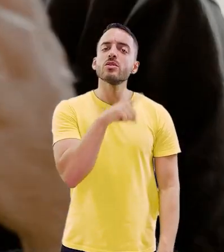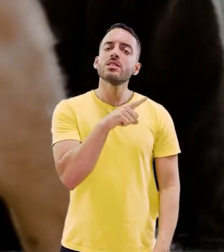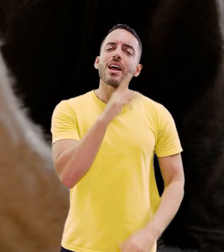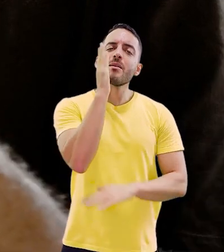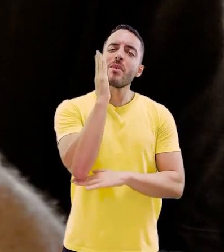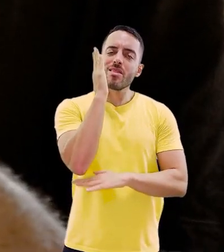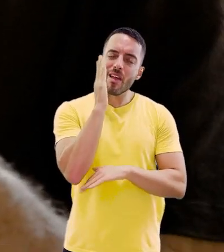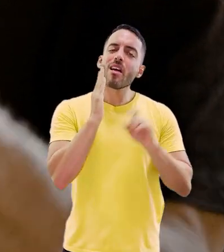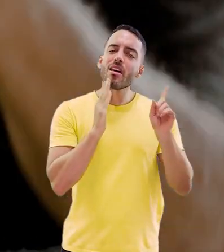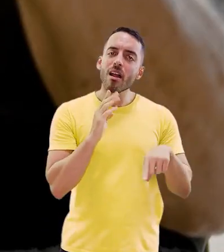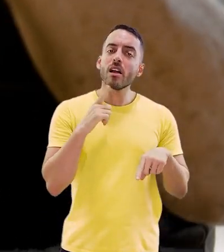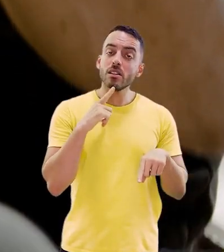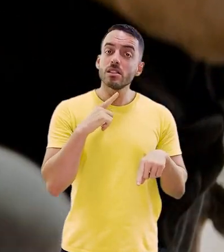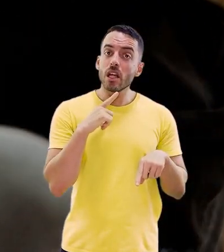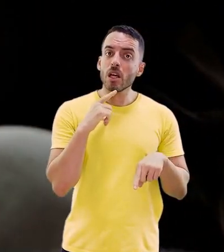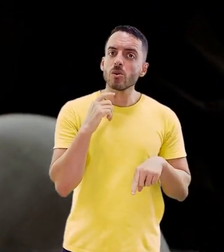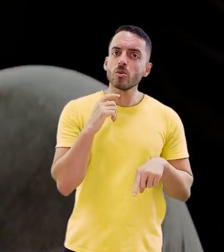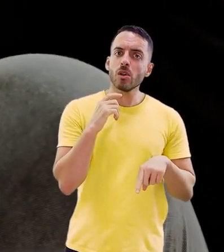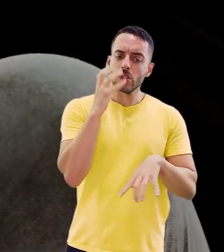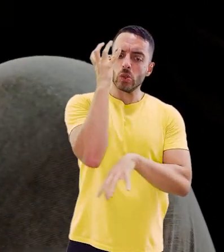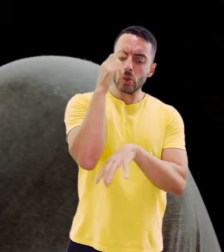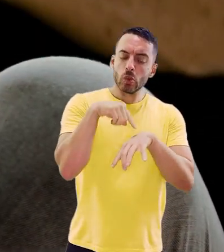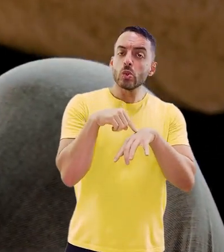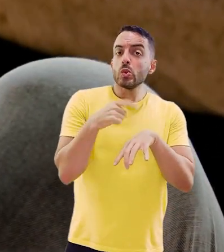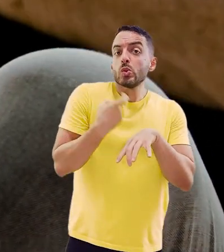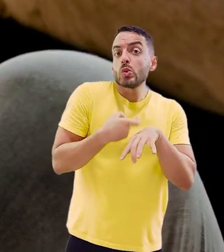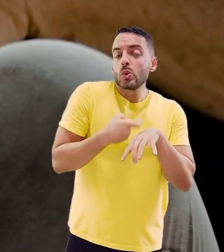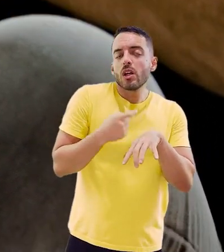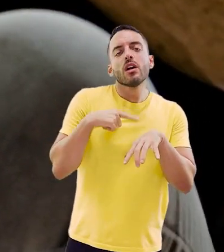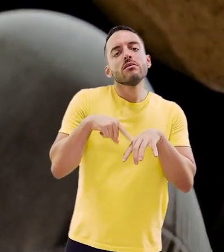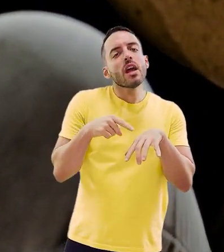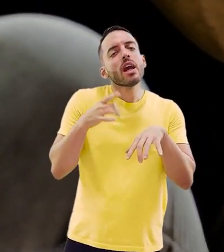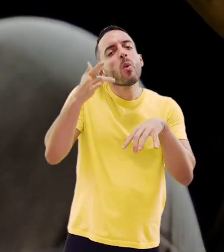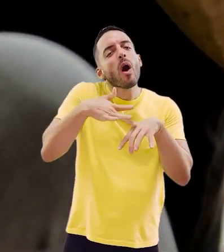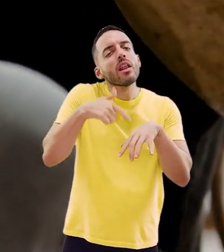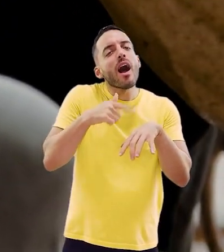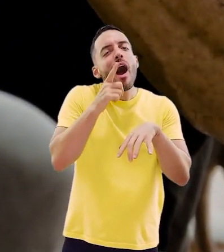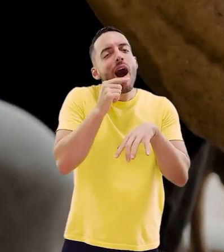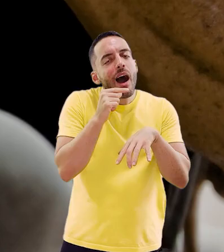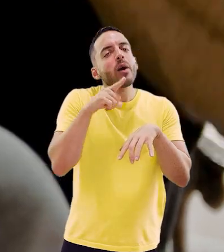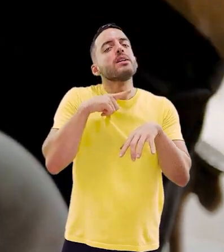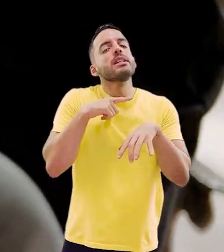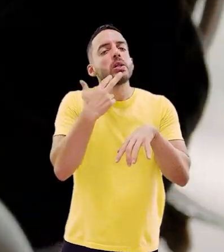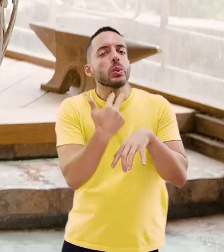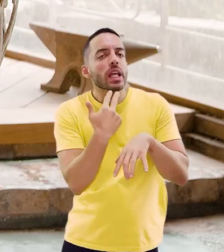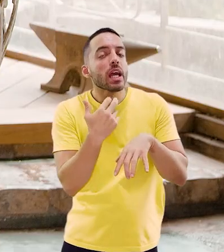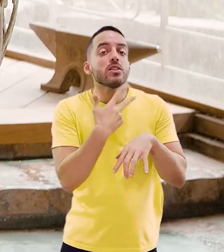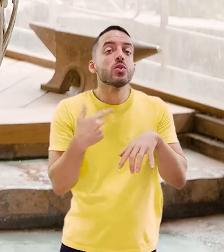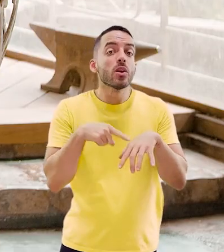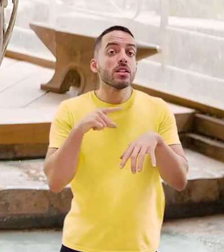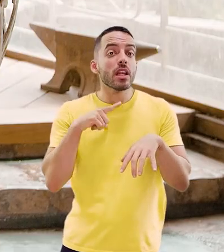como se fosse uma raiz bem, bem dura, e ali tem reservas de água, reservas de nutrientes. Também tem os tubérculos, também tem